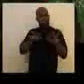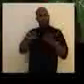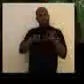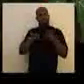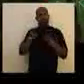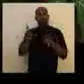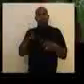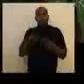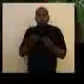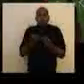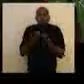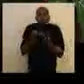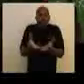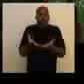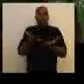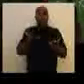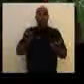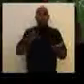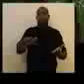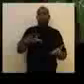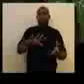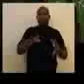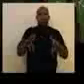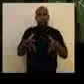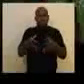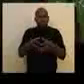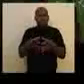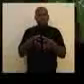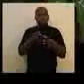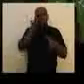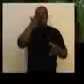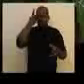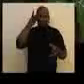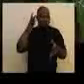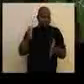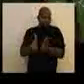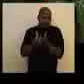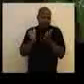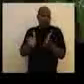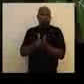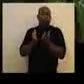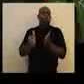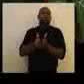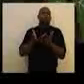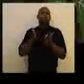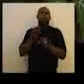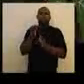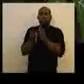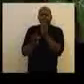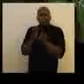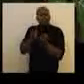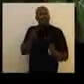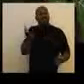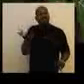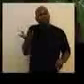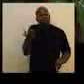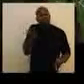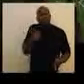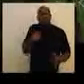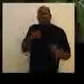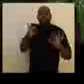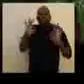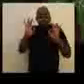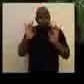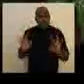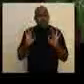de renda mais baixa informações muito nobres, verdadeiras pérolas preciosas, conteúdos sobre inclusão